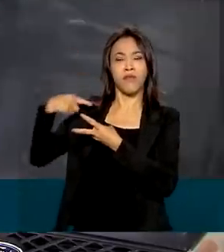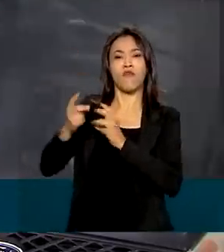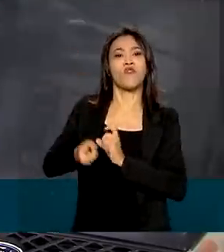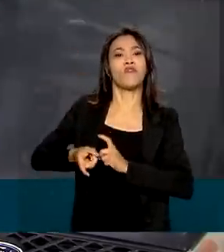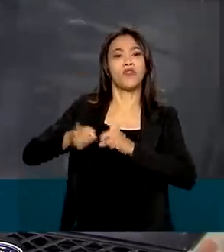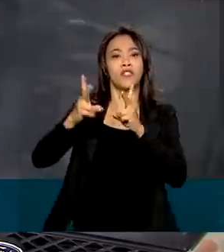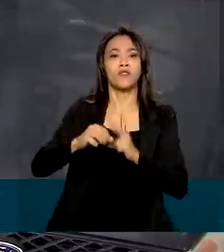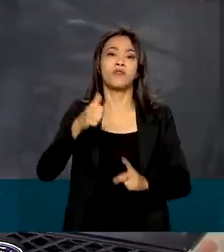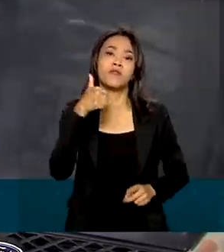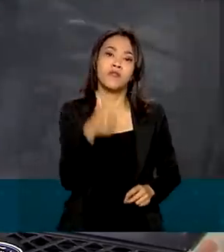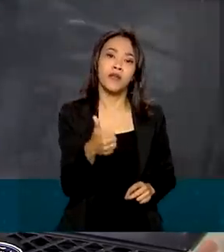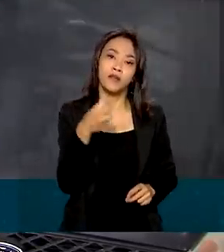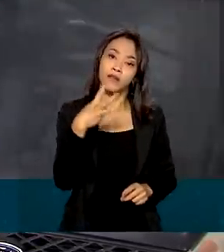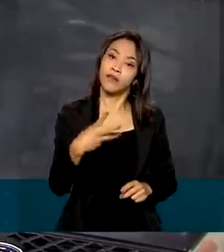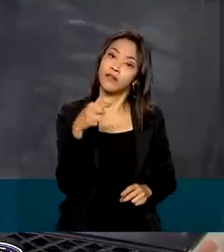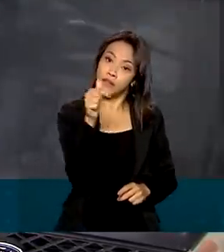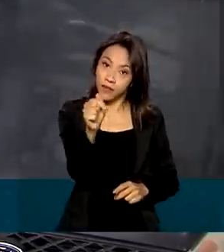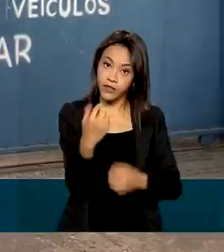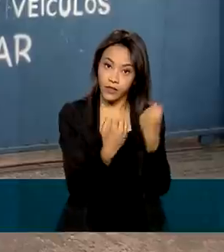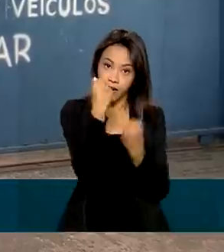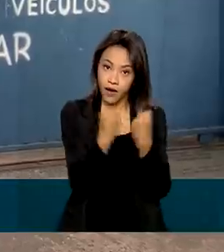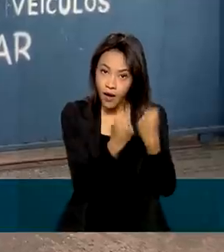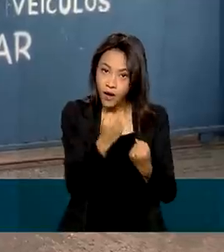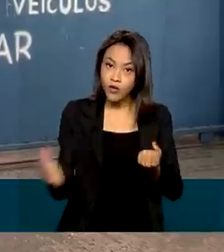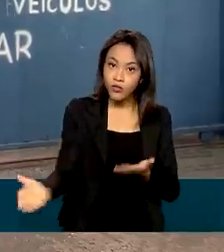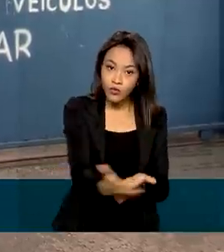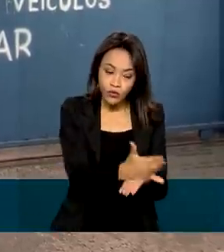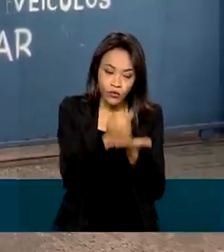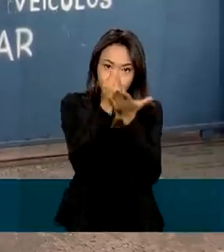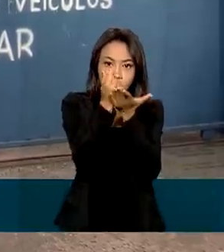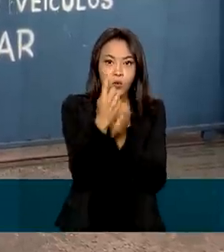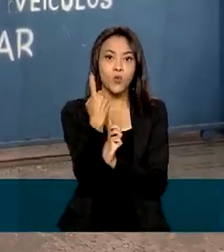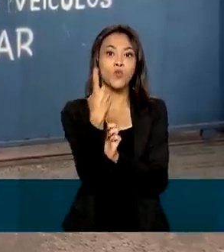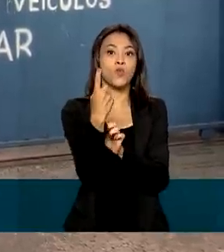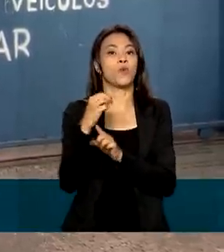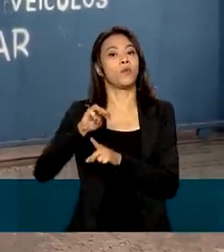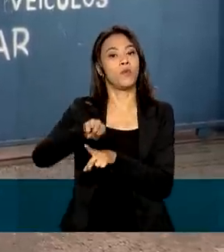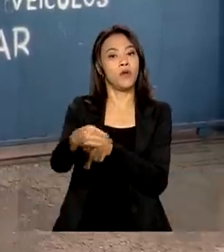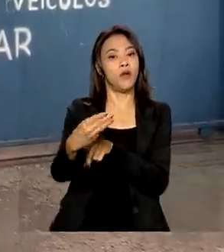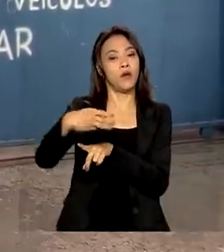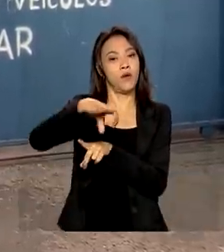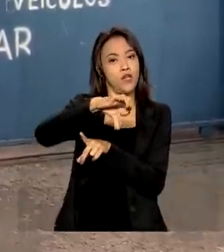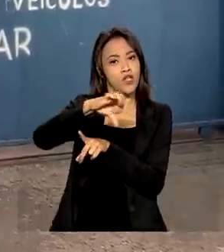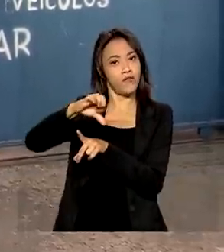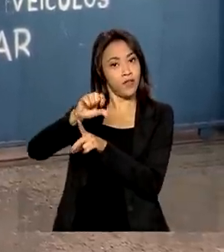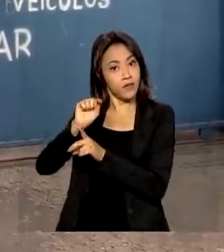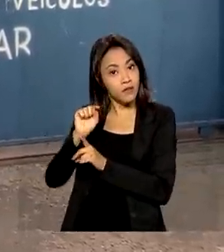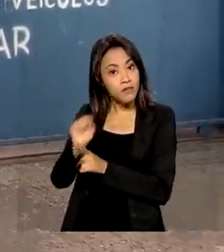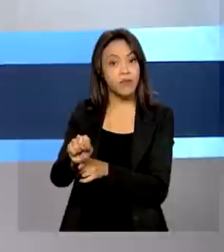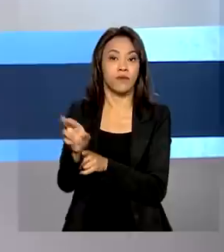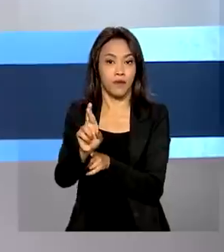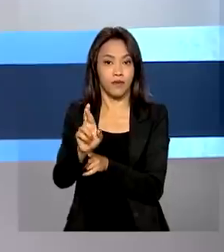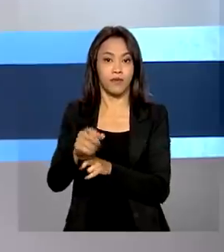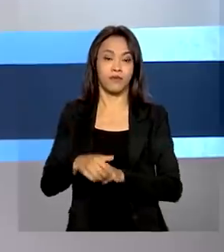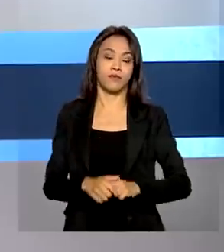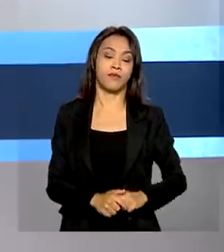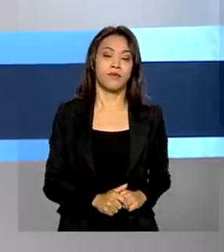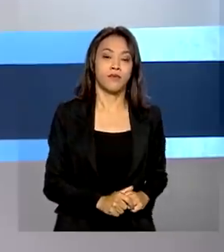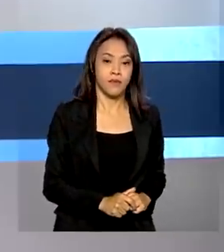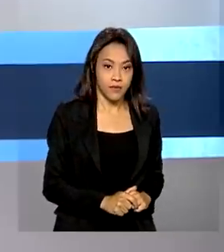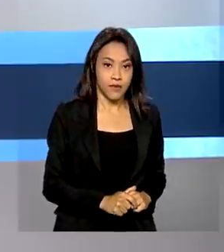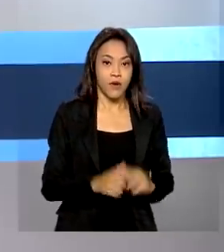vendidos 137 veículos gerando uma recadação de 1 milhão e 900 mil reais